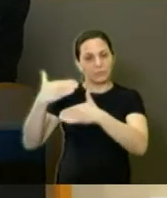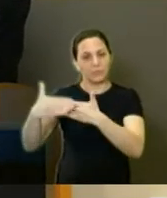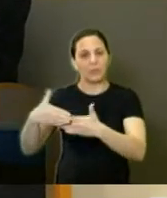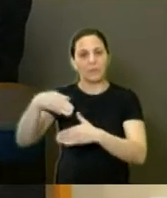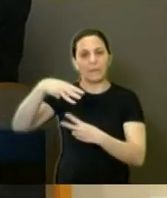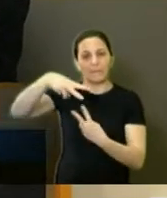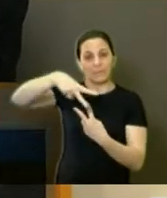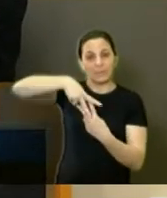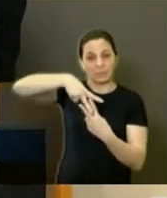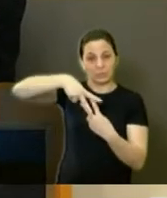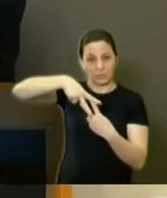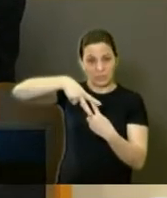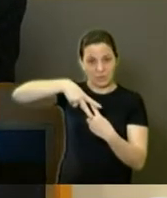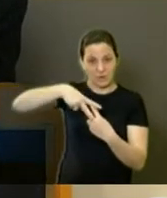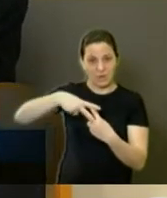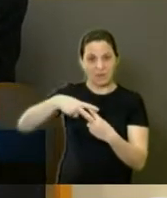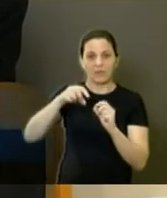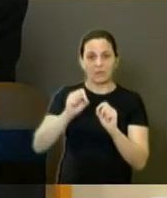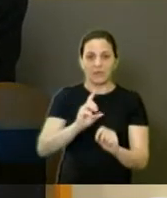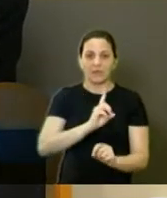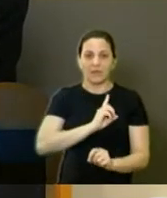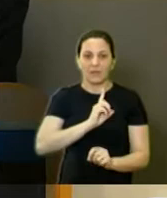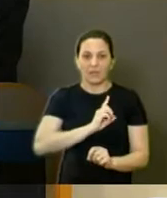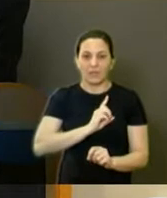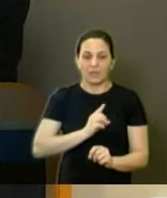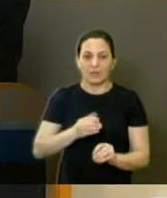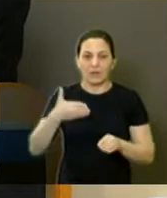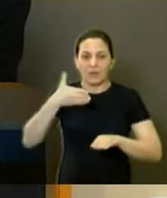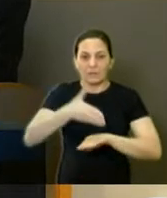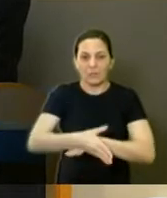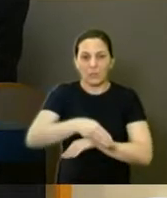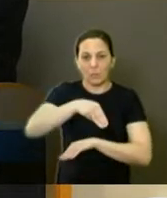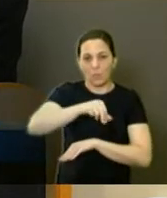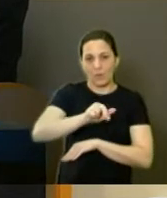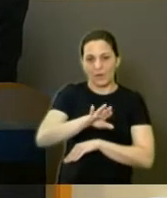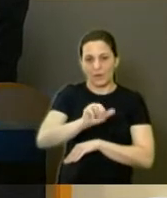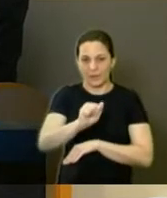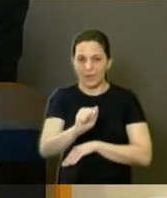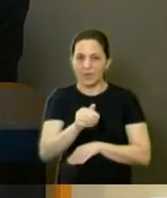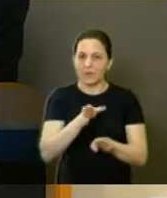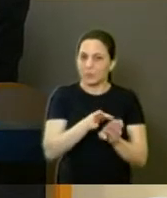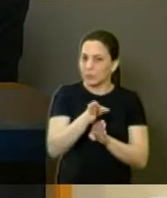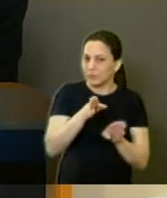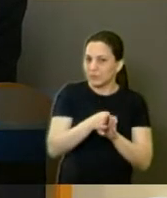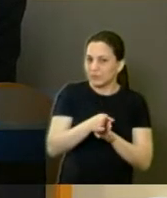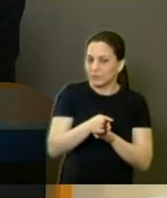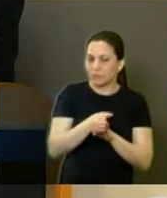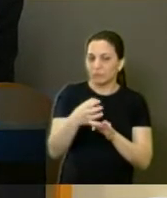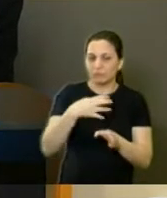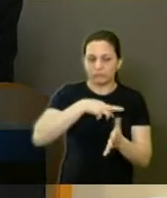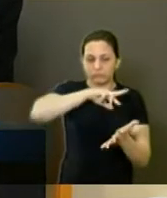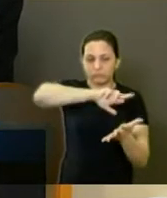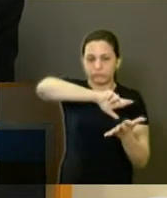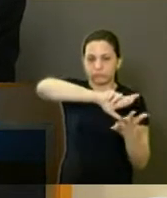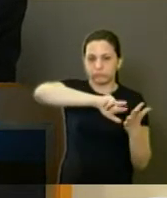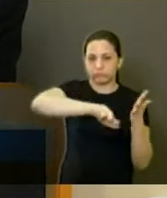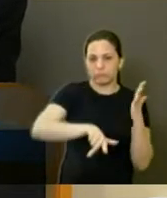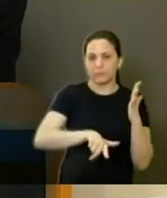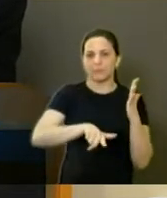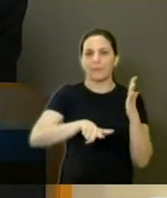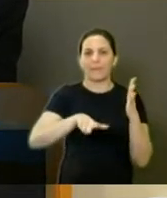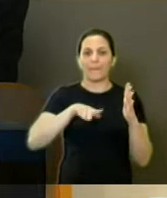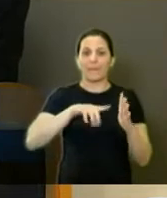ensinava, você era delegado distrital, você ia na nossa loja Morada do Sol e nos orientava em todos os sentidos, né? E, inclusive,